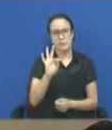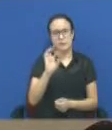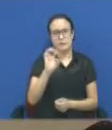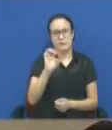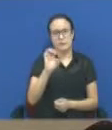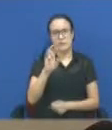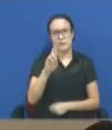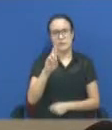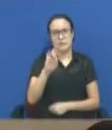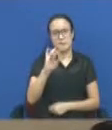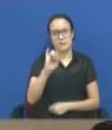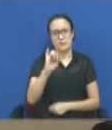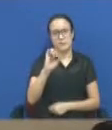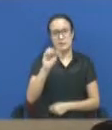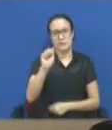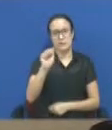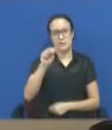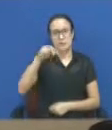Obrigado.